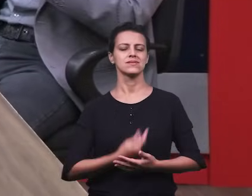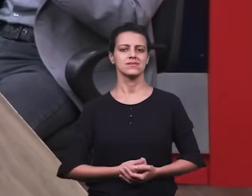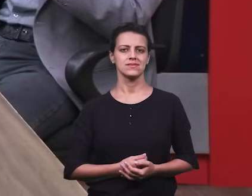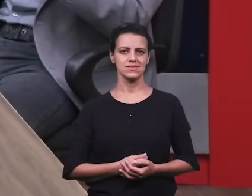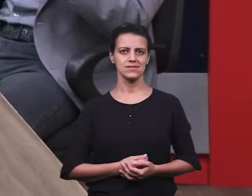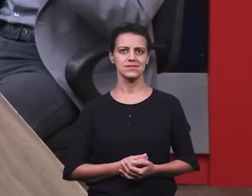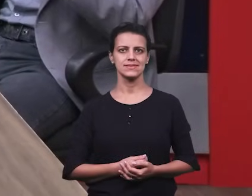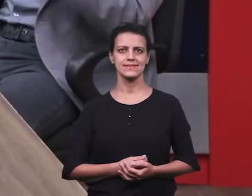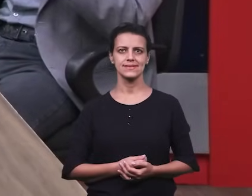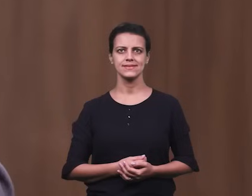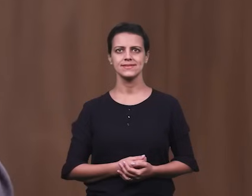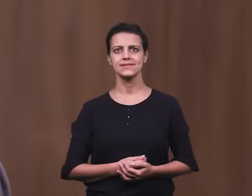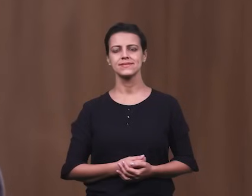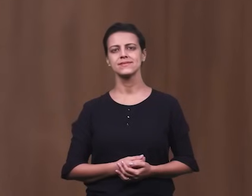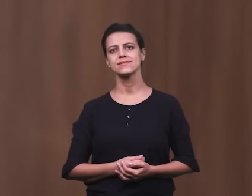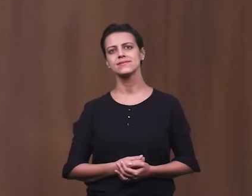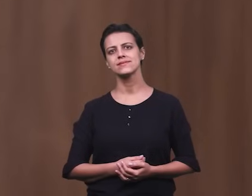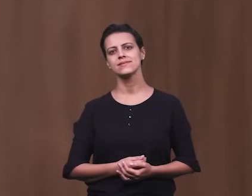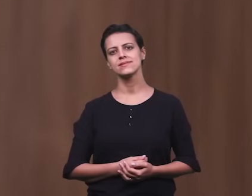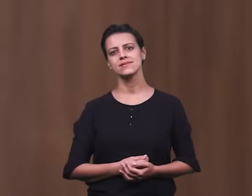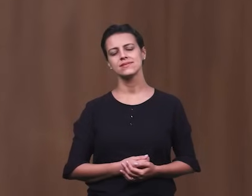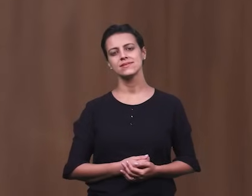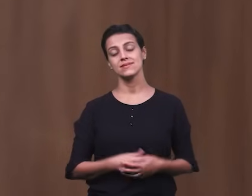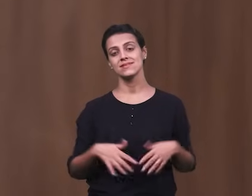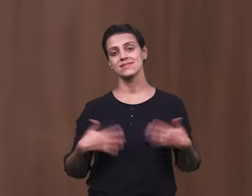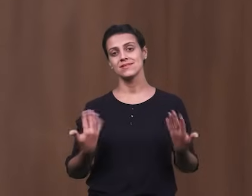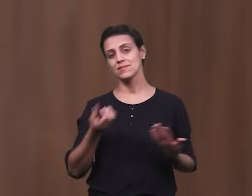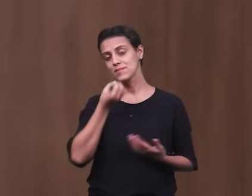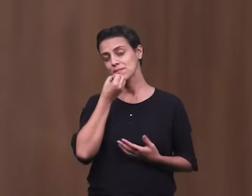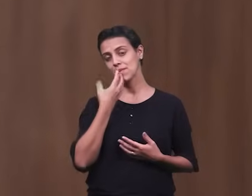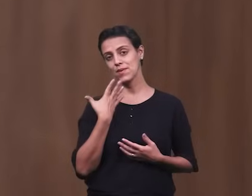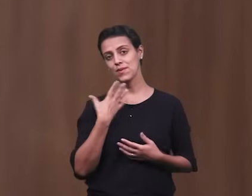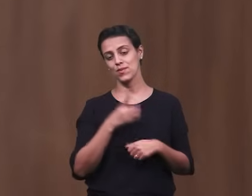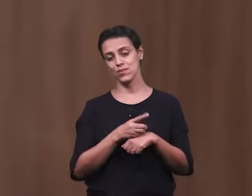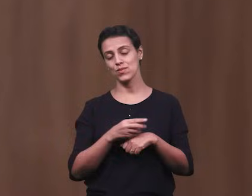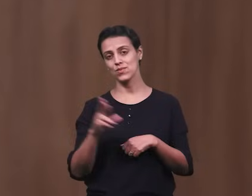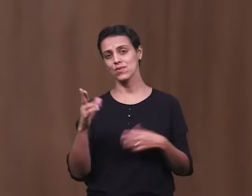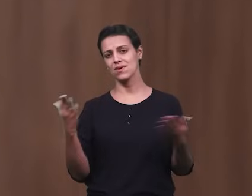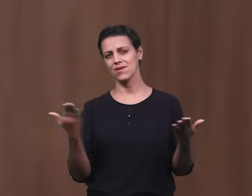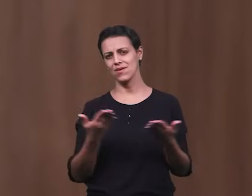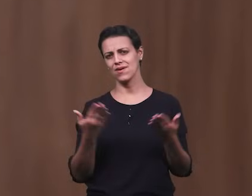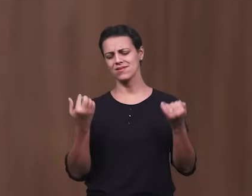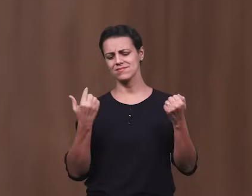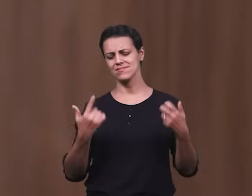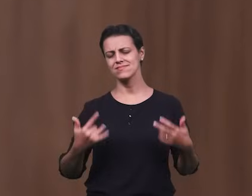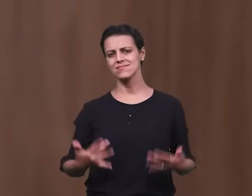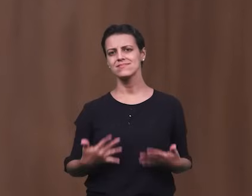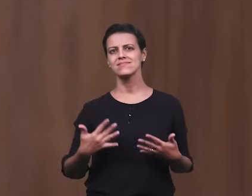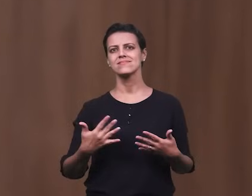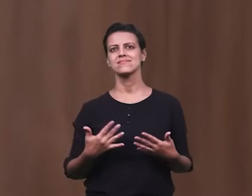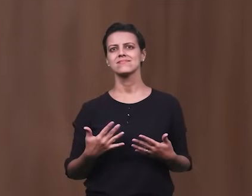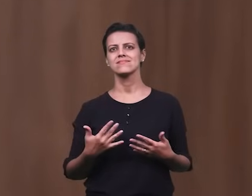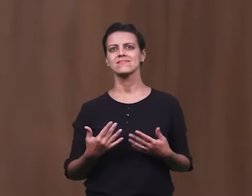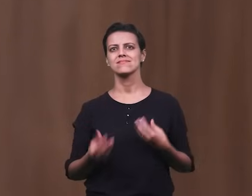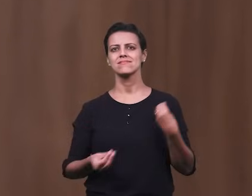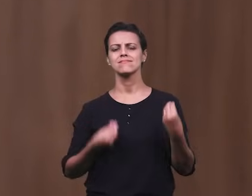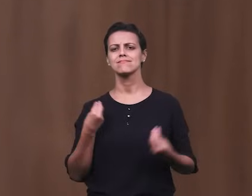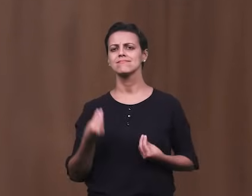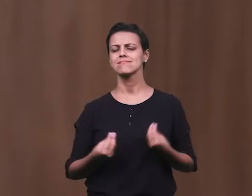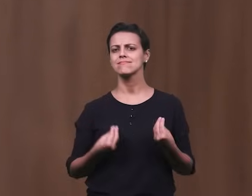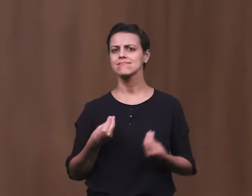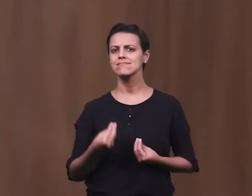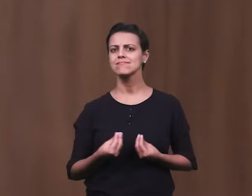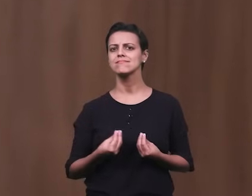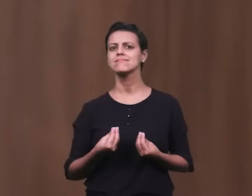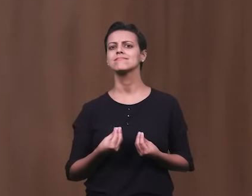estabelecida sobre ali, né? Verdade. Muito bem, então o doutor Miguel já trouxe aqui para nós uma introdução a respeito